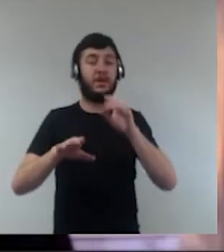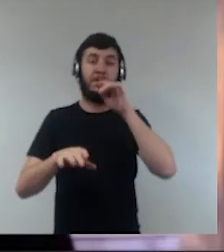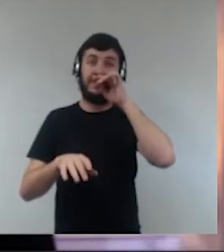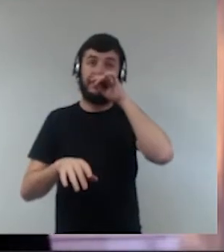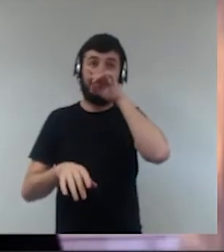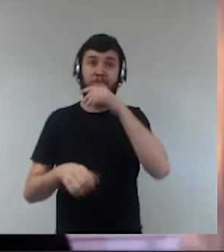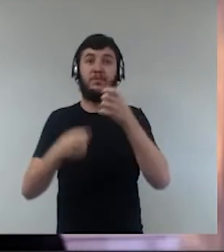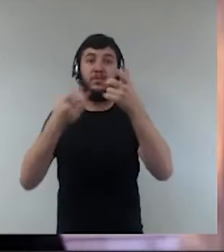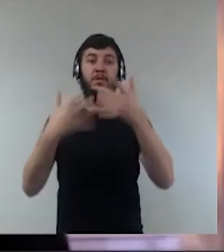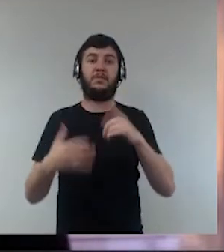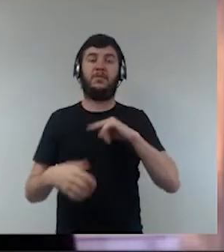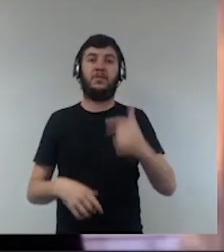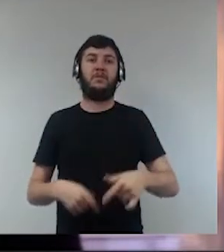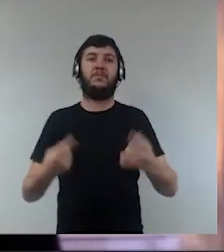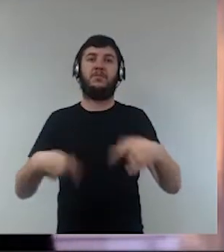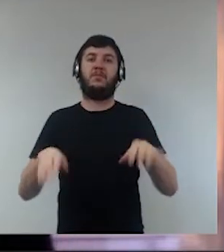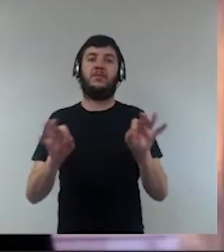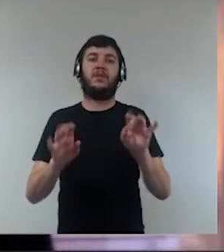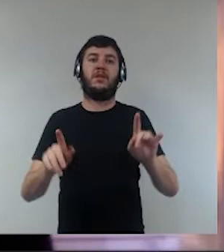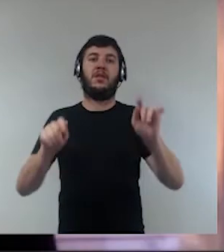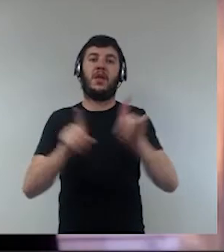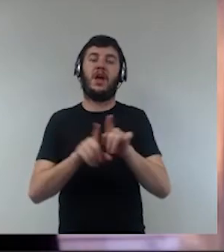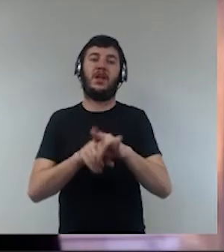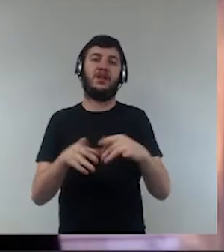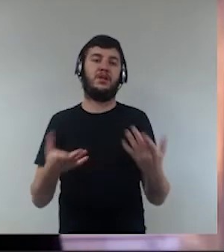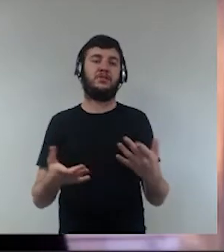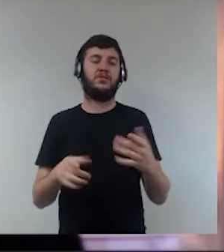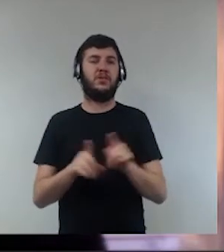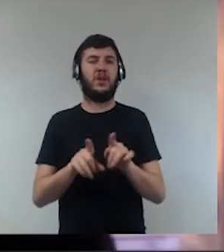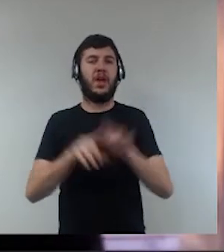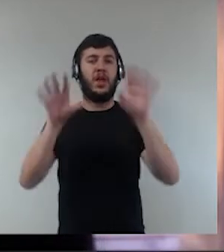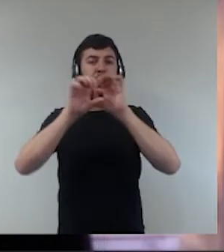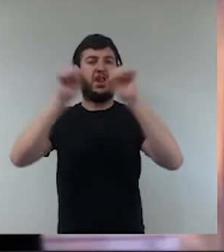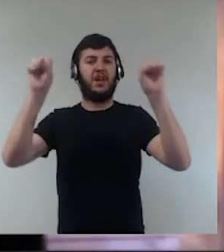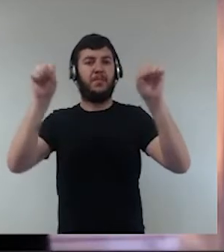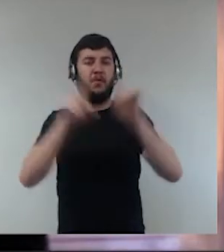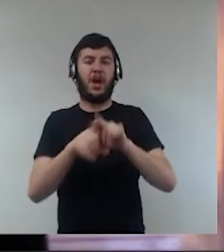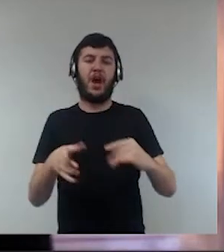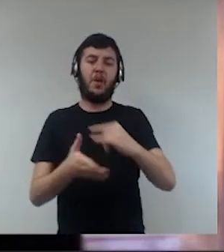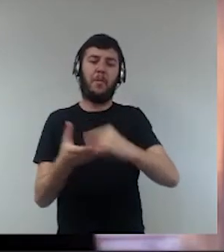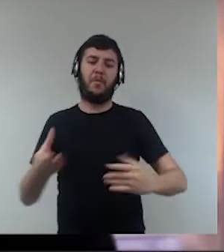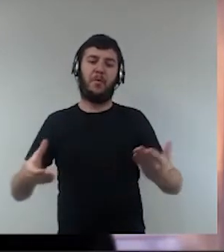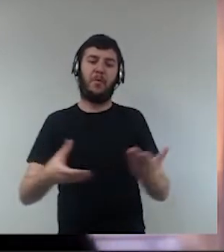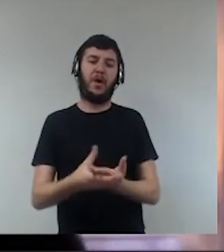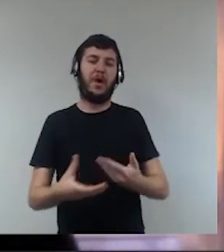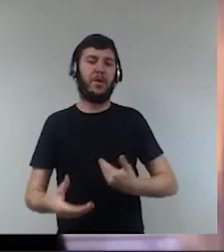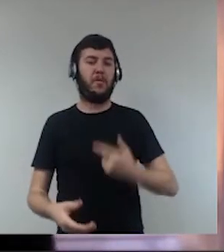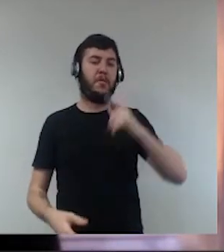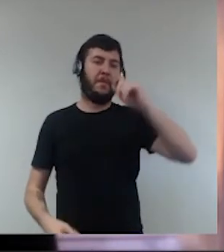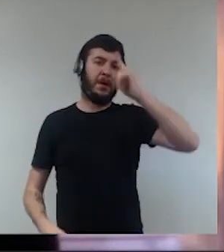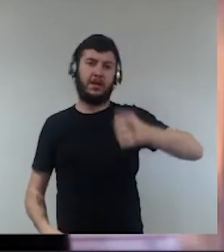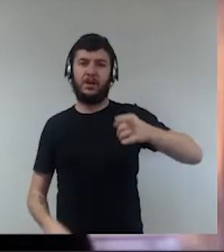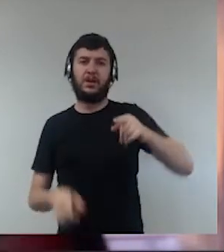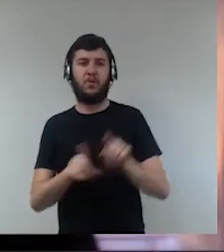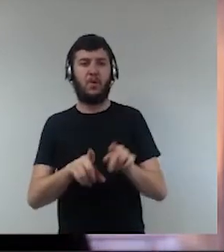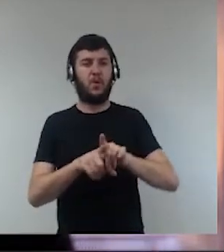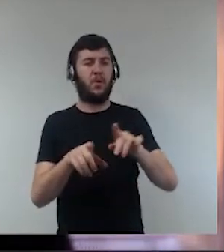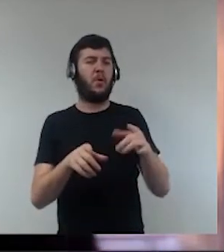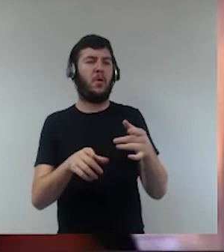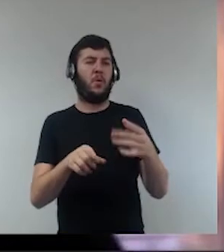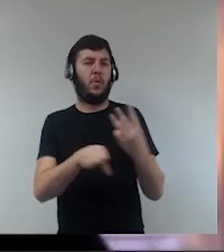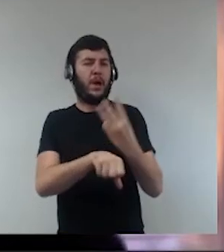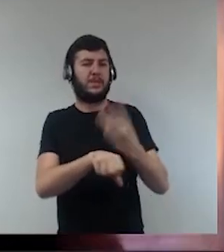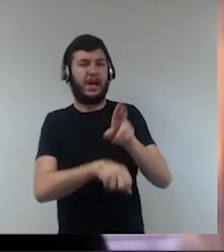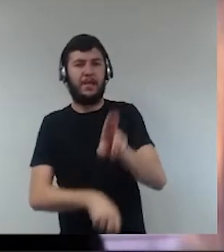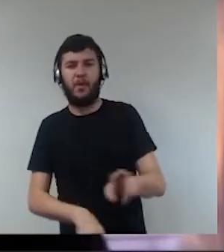há necessidade de um ato normativo de um tribunal para autorizar o uso do WhatsApp desde que as partes concordem. As partes